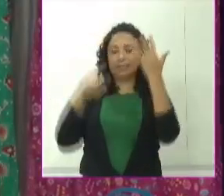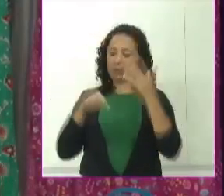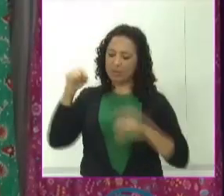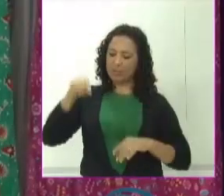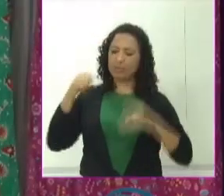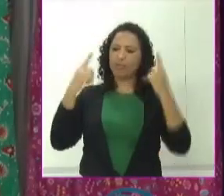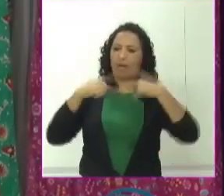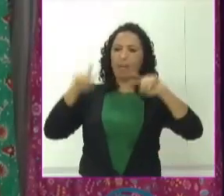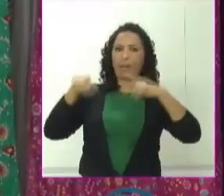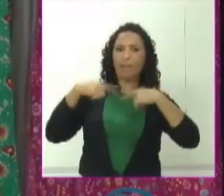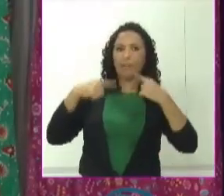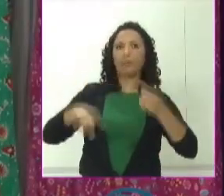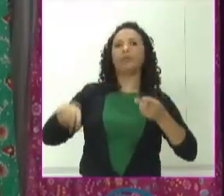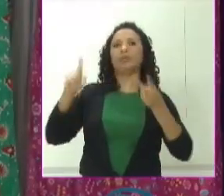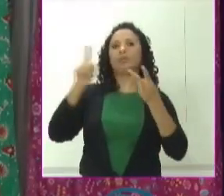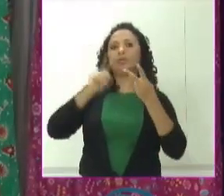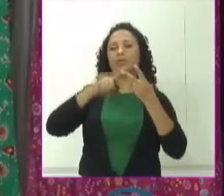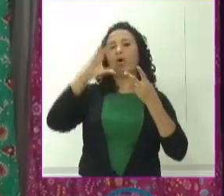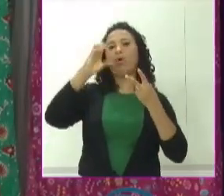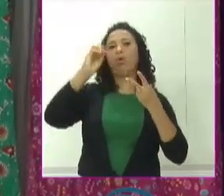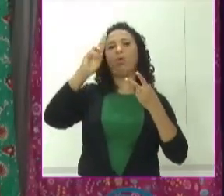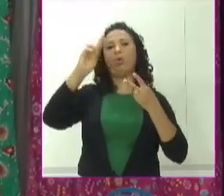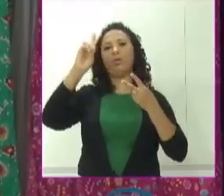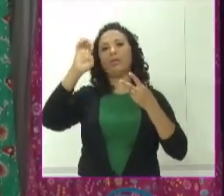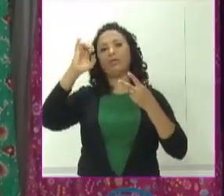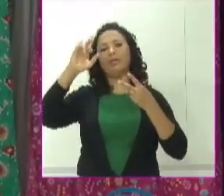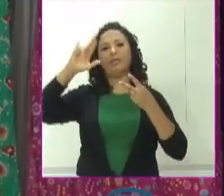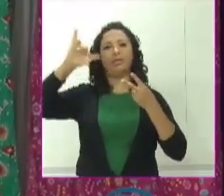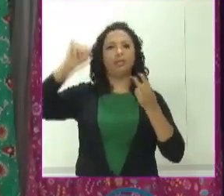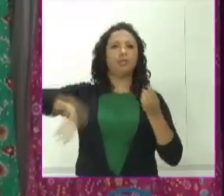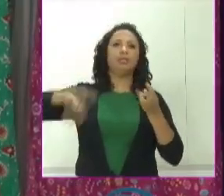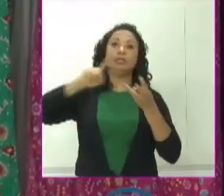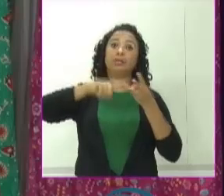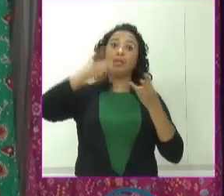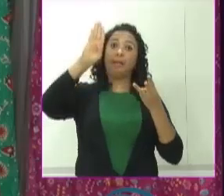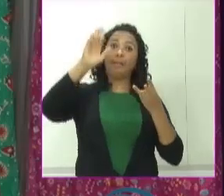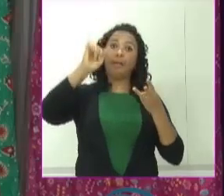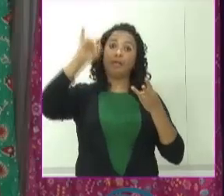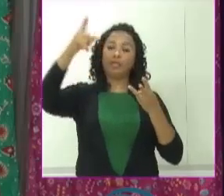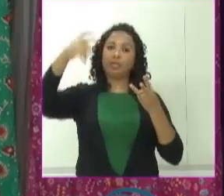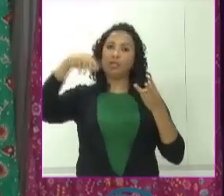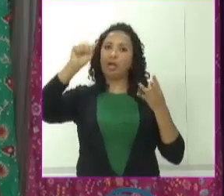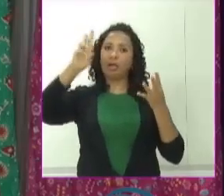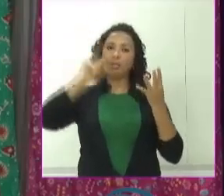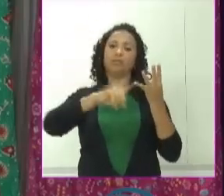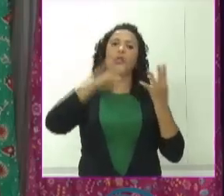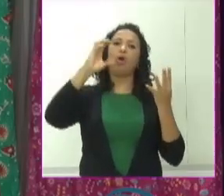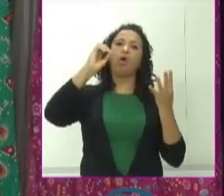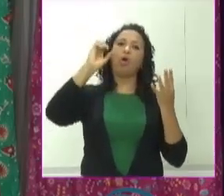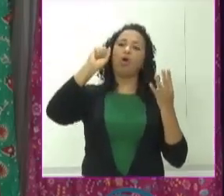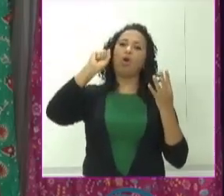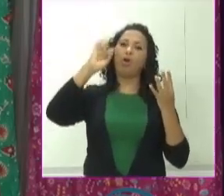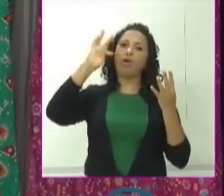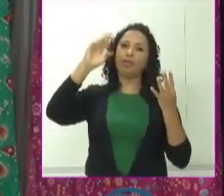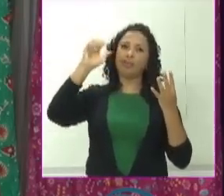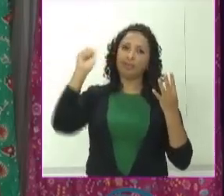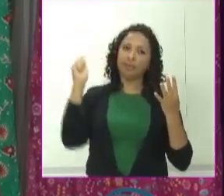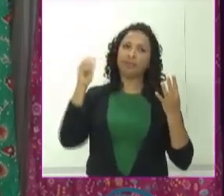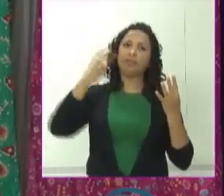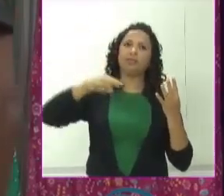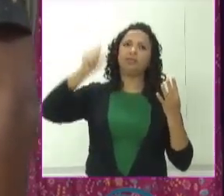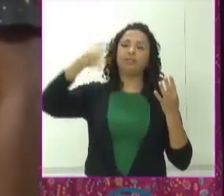orquestra. Sim, aí tem os outros. Tem o sotaque de pandeirão, o sotaque da baixada, o costa de mão. Então, é o da matraca,